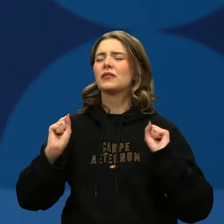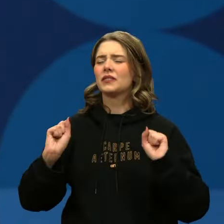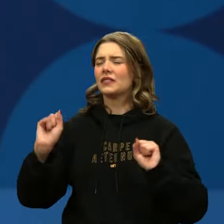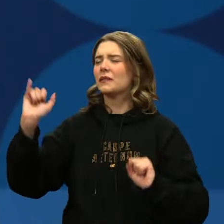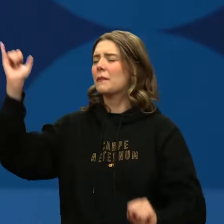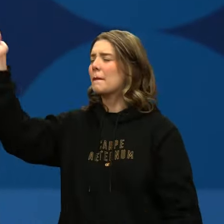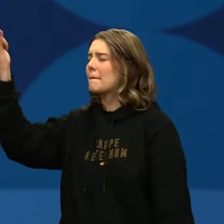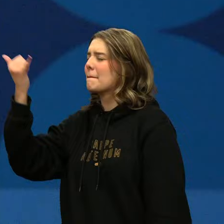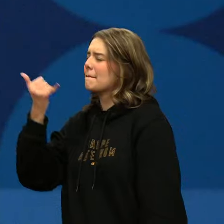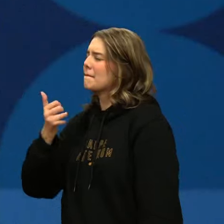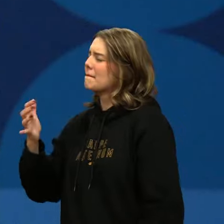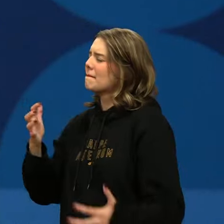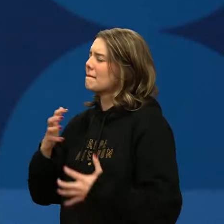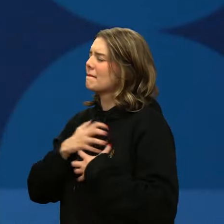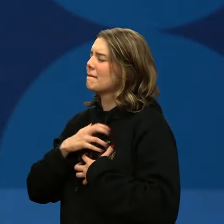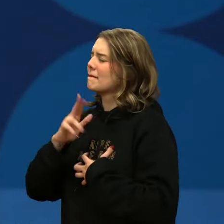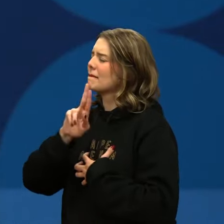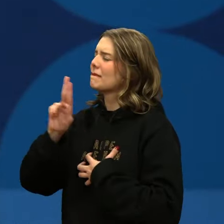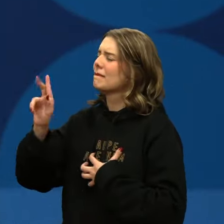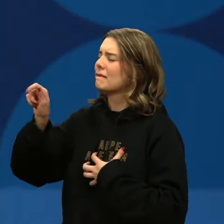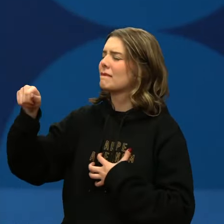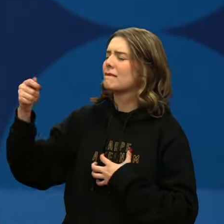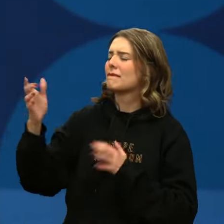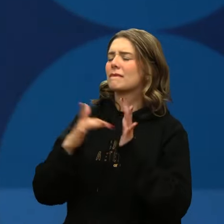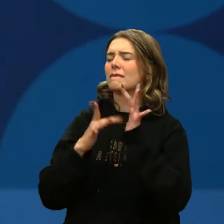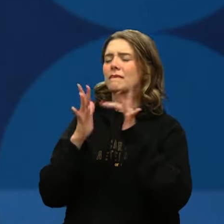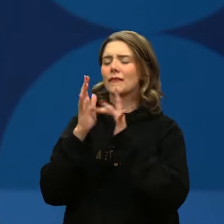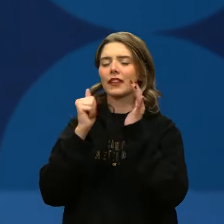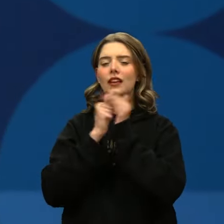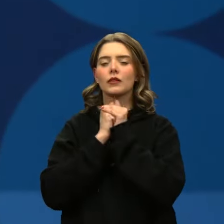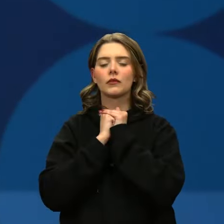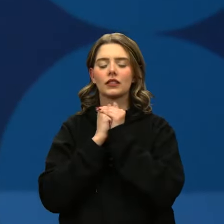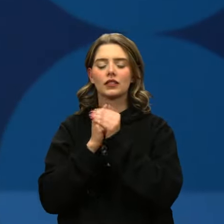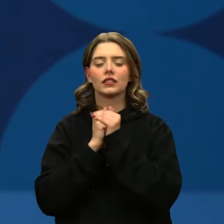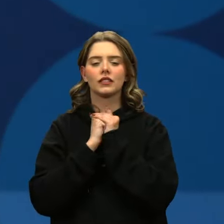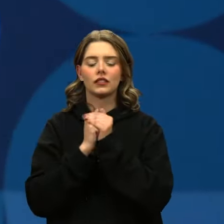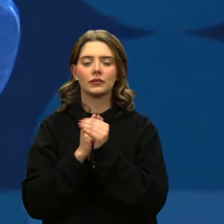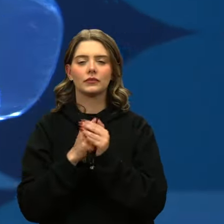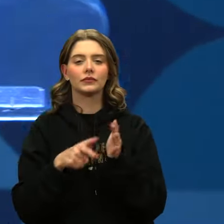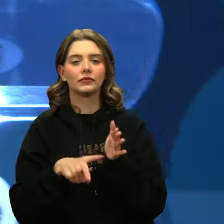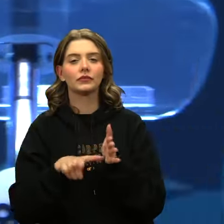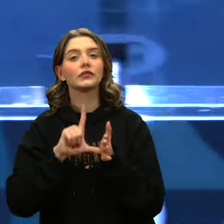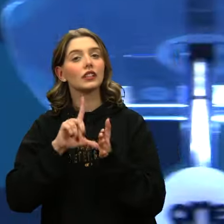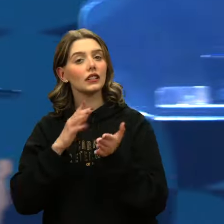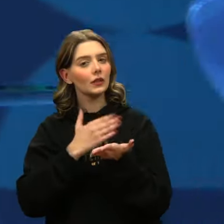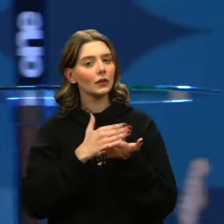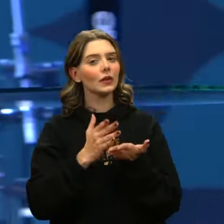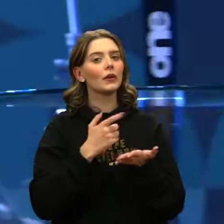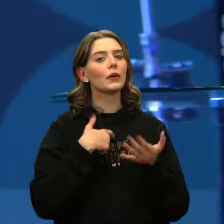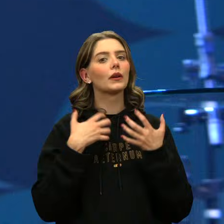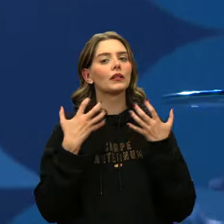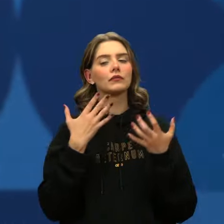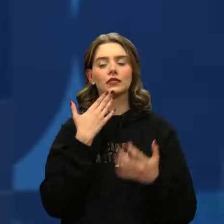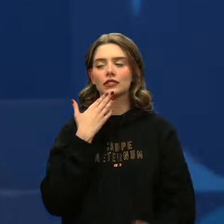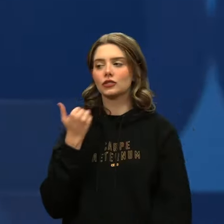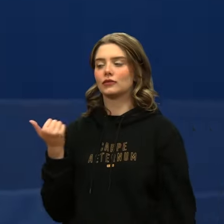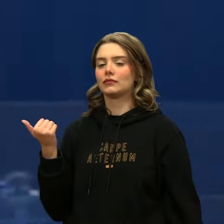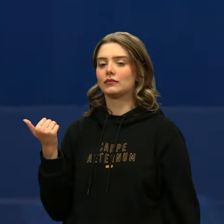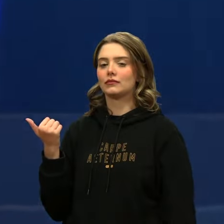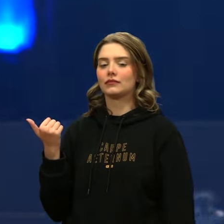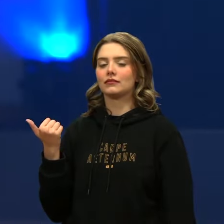nome de Jesus. Amém. Bom, antes de começar, só quero pedir para a Jaque.